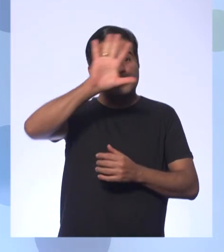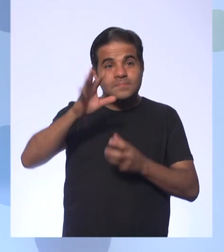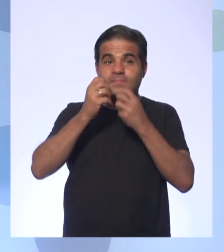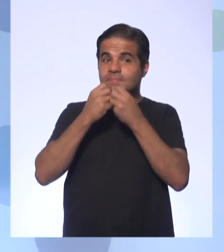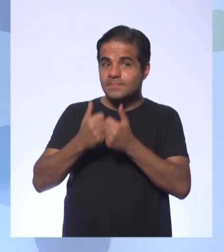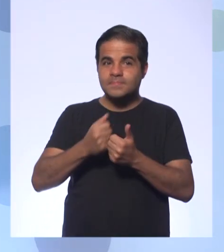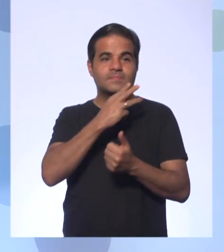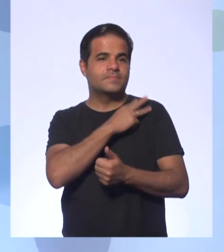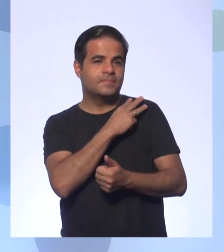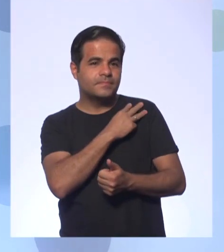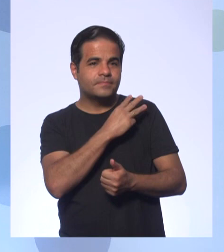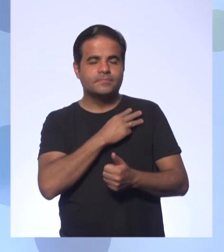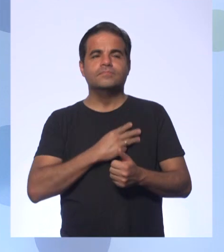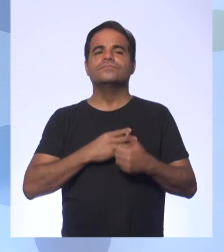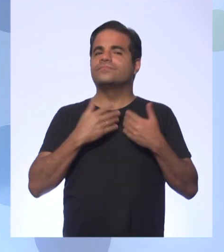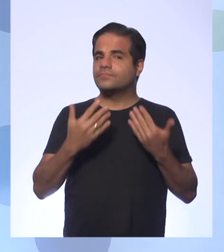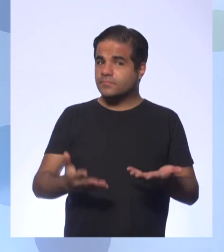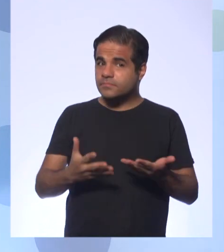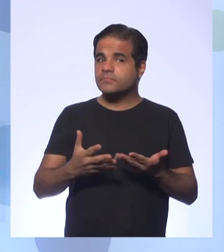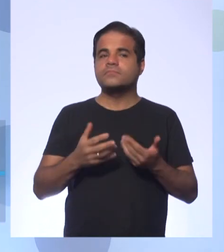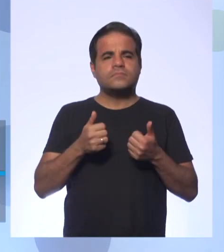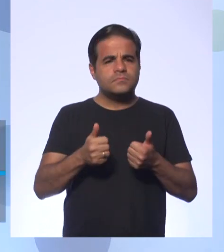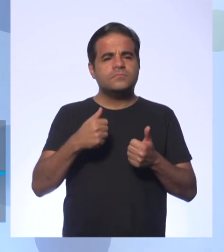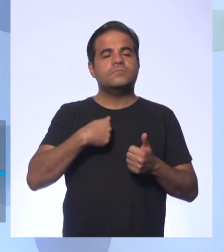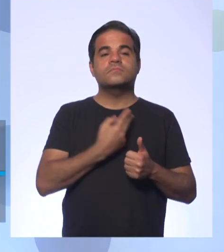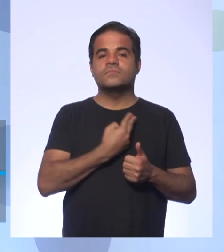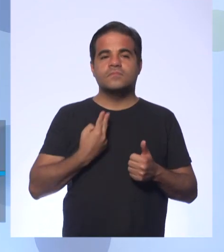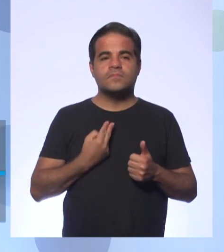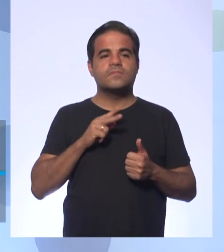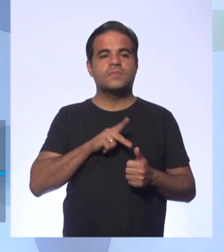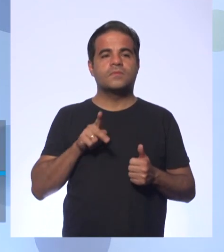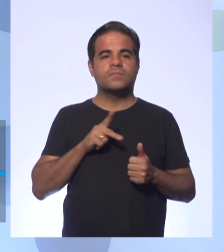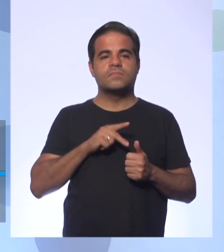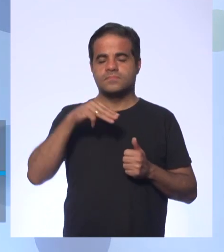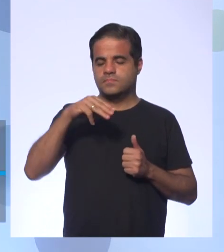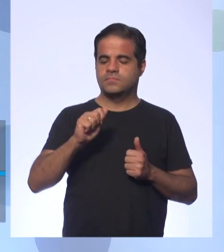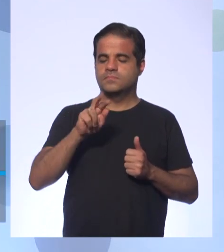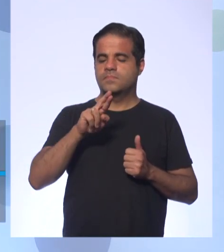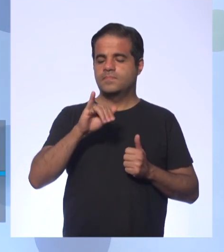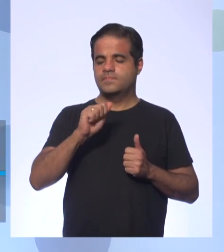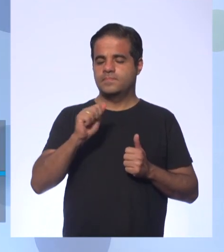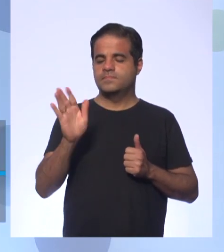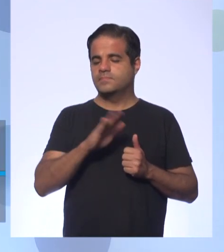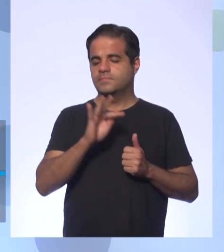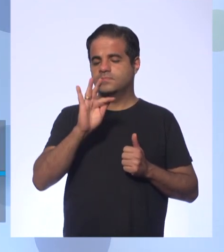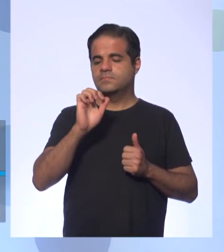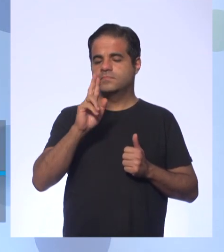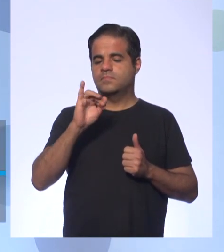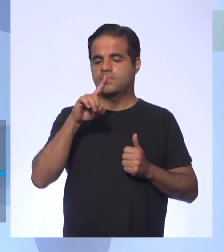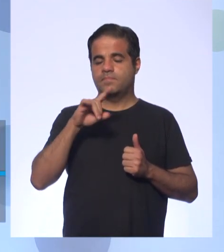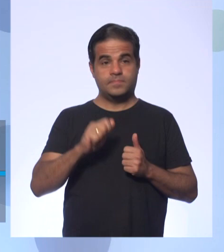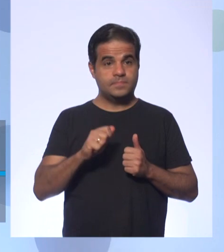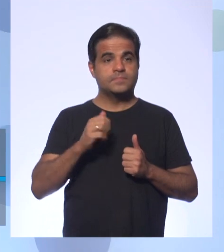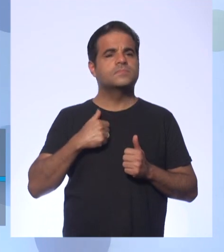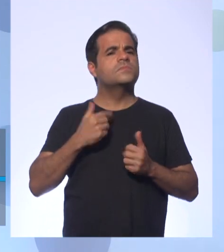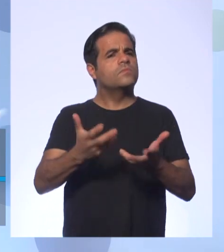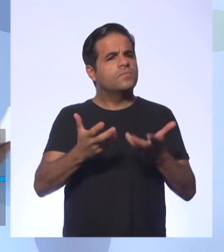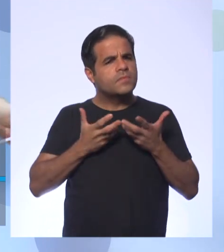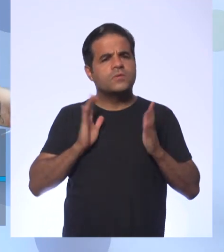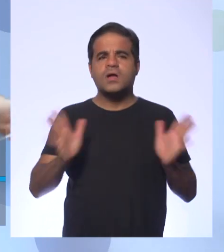pessoal da terceira série do ensino médio. Eu sou a professora Maria Fernanda, de Filosofia, e quero